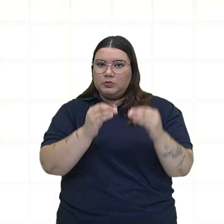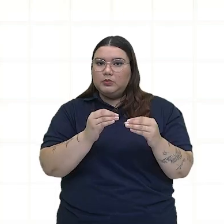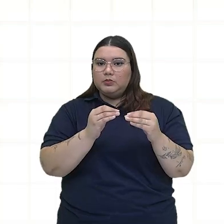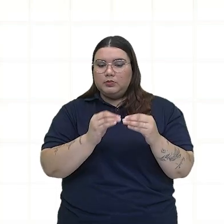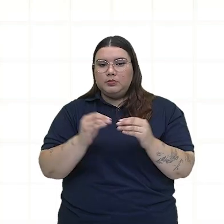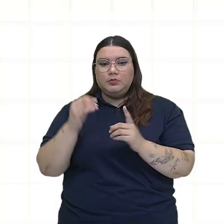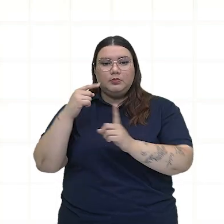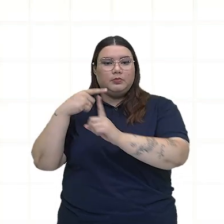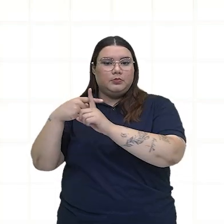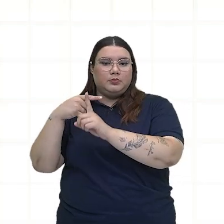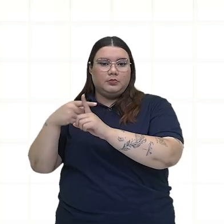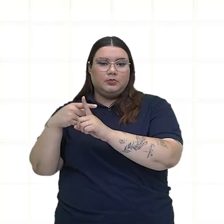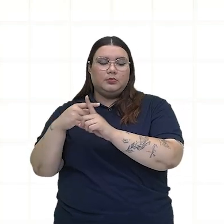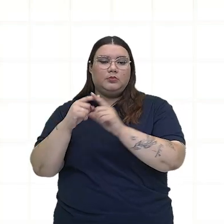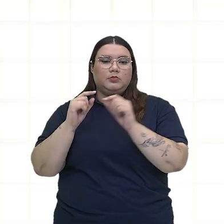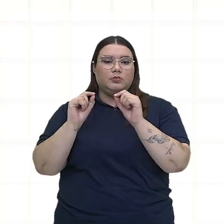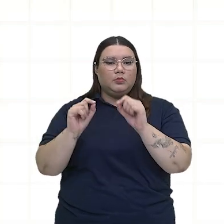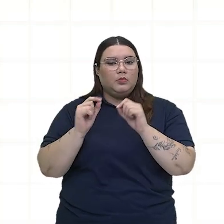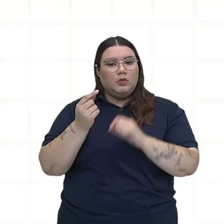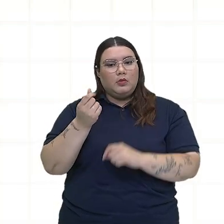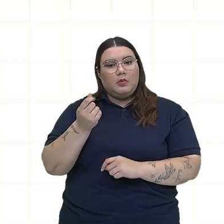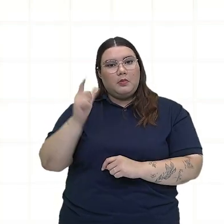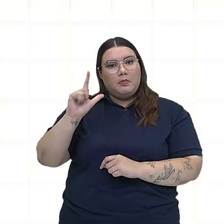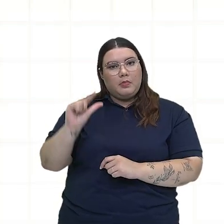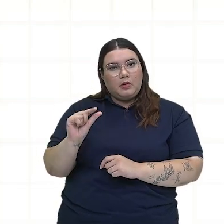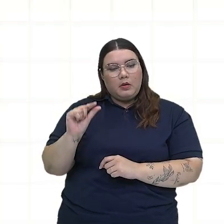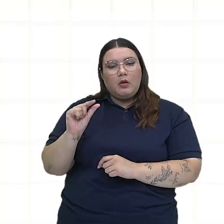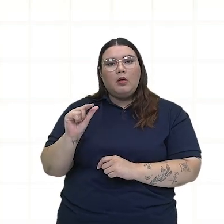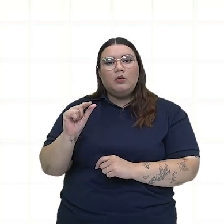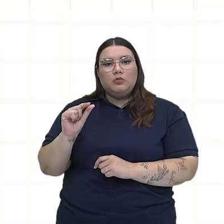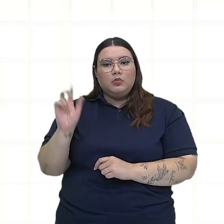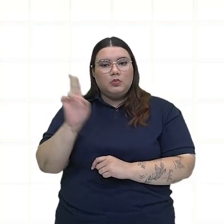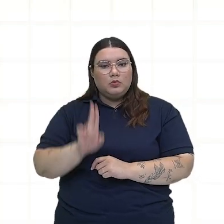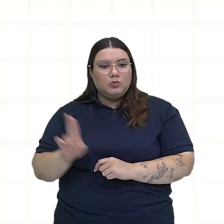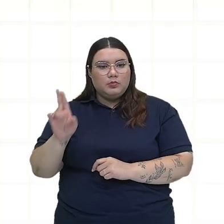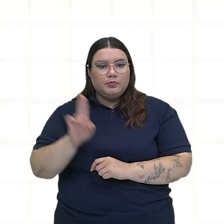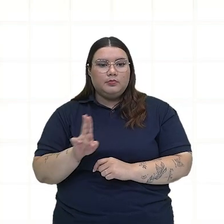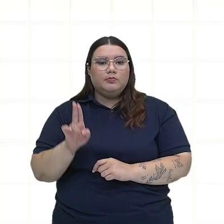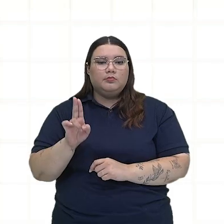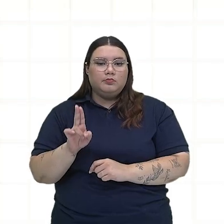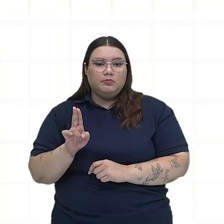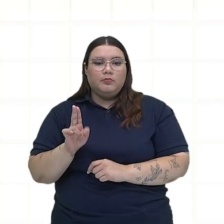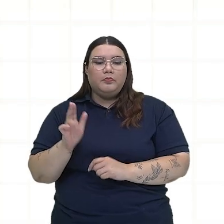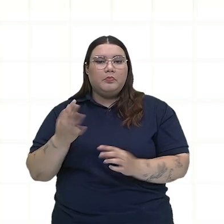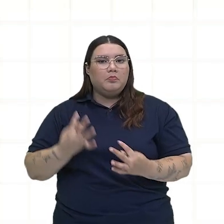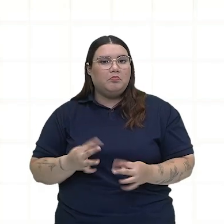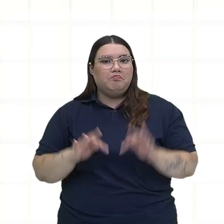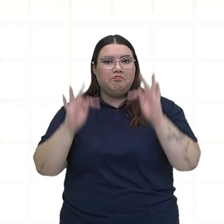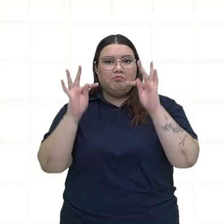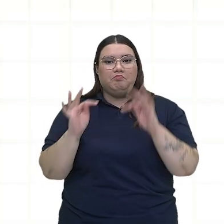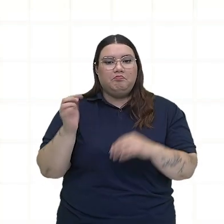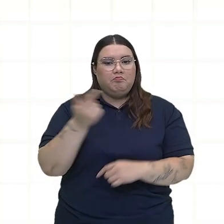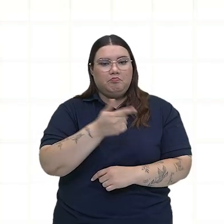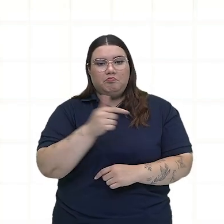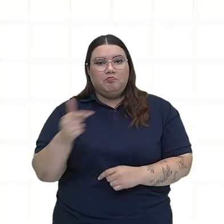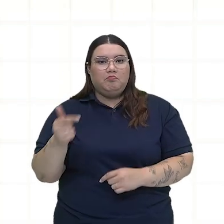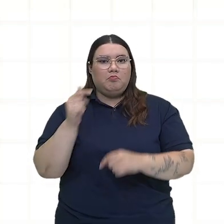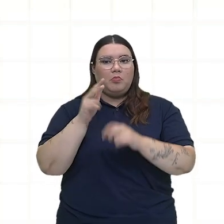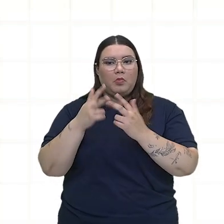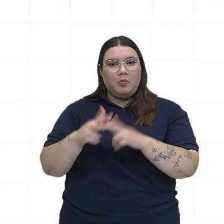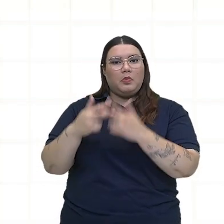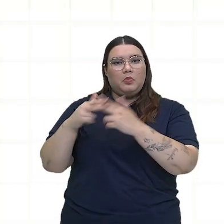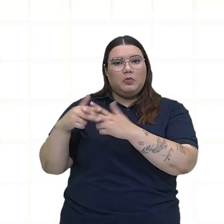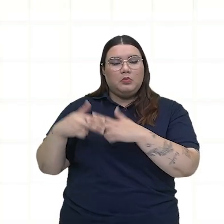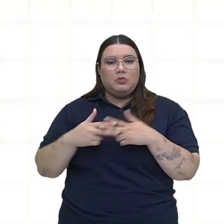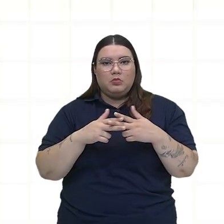vai ver. A vantagem é que é de baixo custo para se colocar ela em prática, é uma baixa demanda por tecnologia